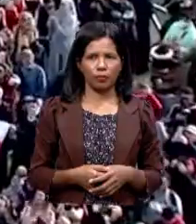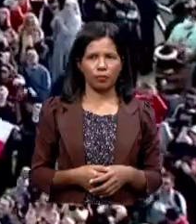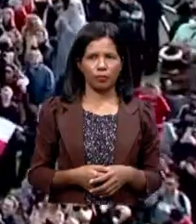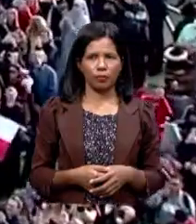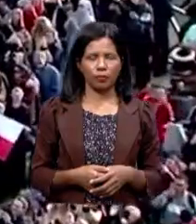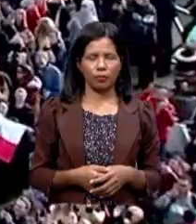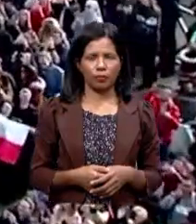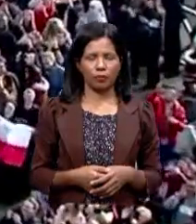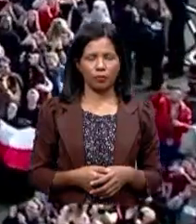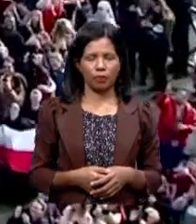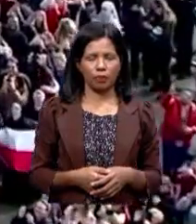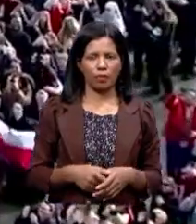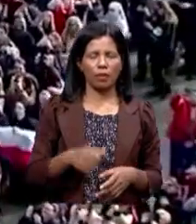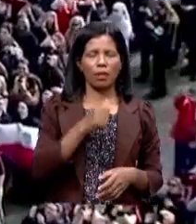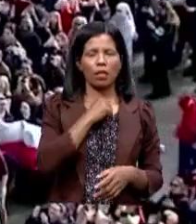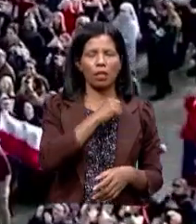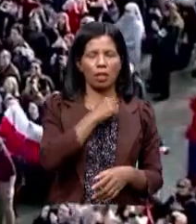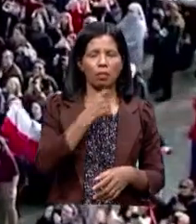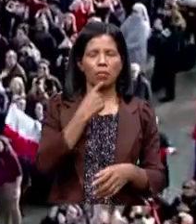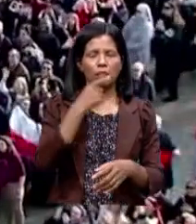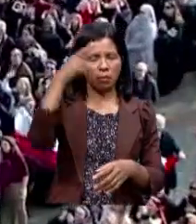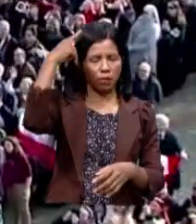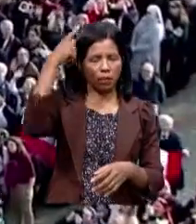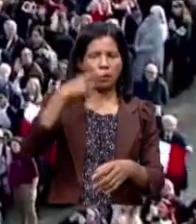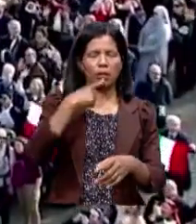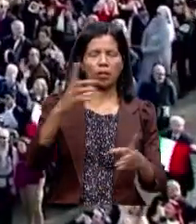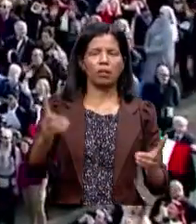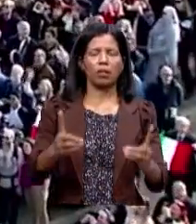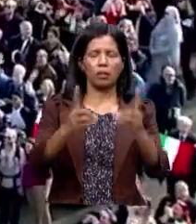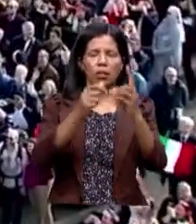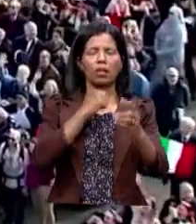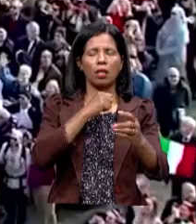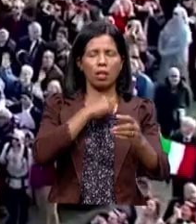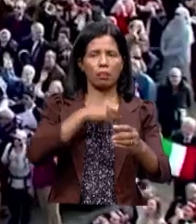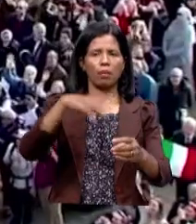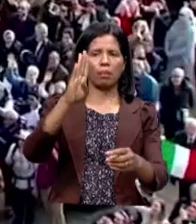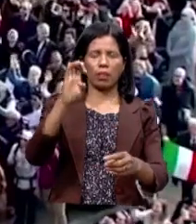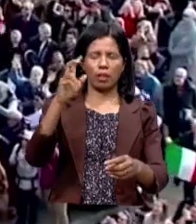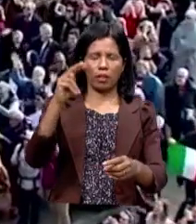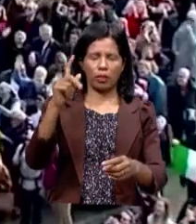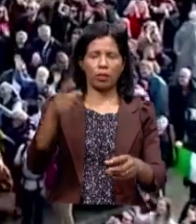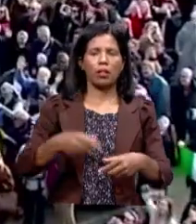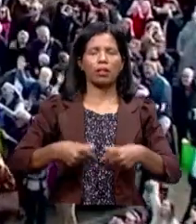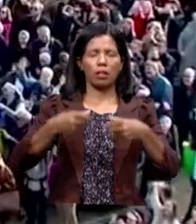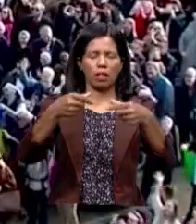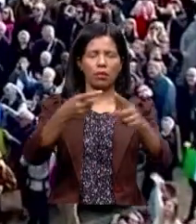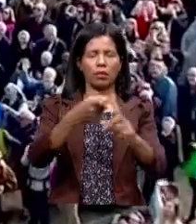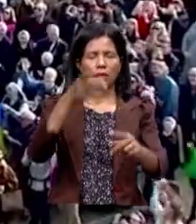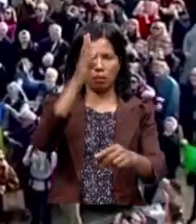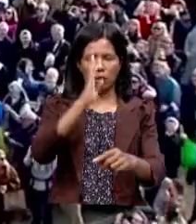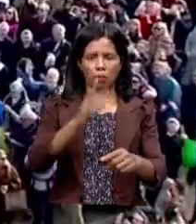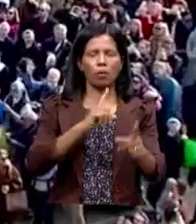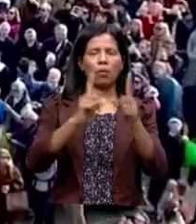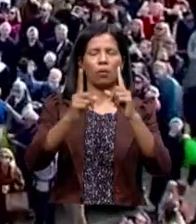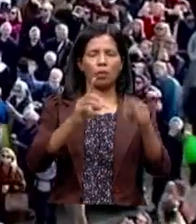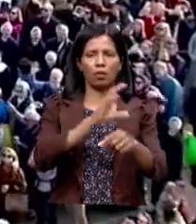Papa Francisco e Domingo Nihatete, minha antecessor Bento XVI, Hanessa presente ira Husmaromak, banhira colhe os ranesira,